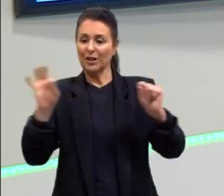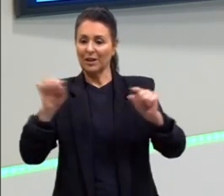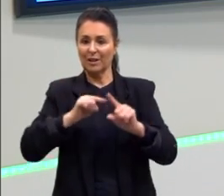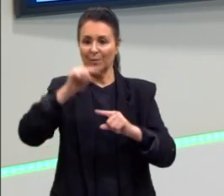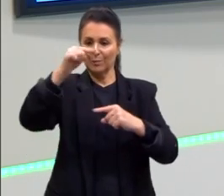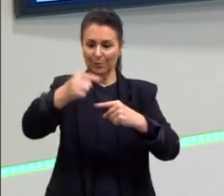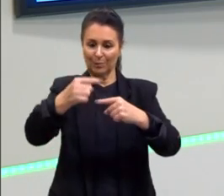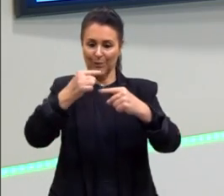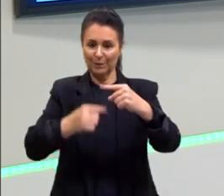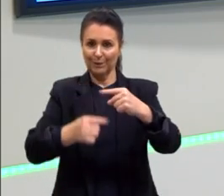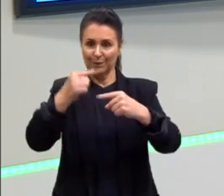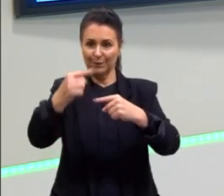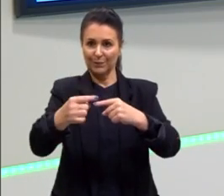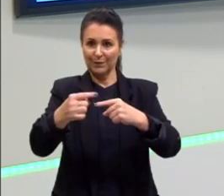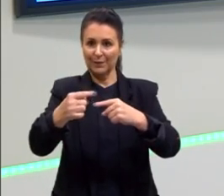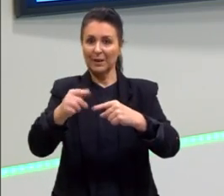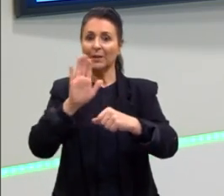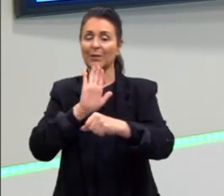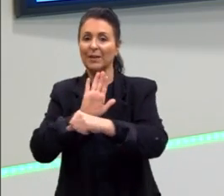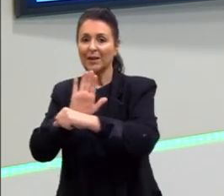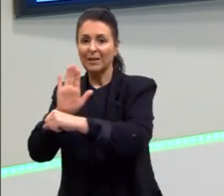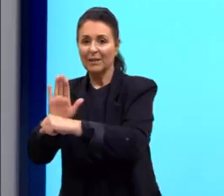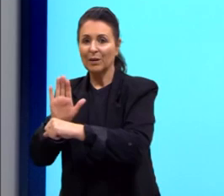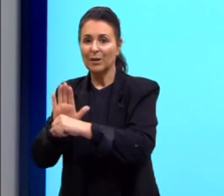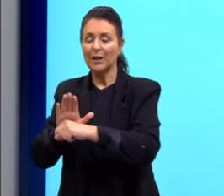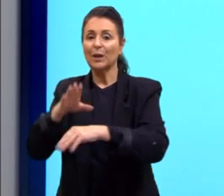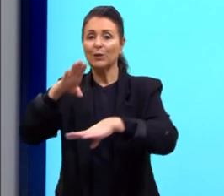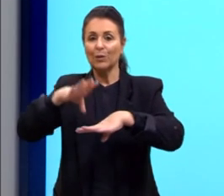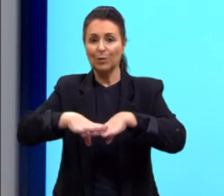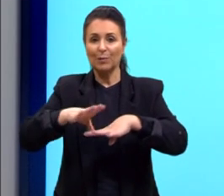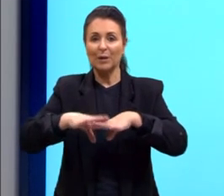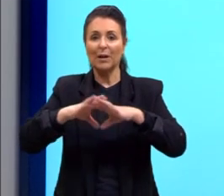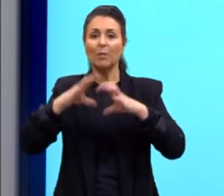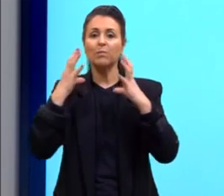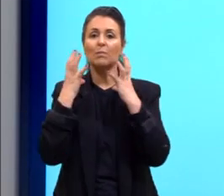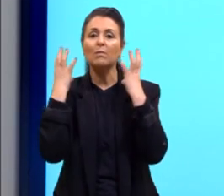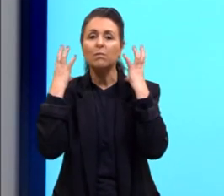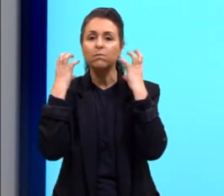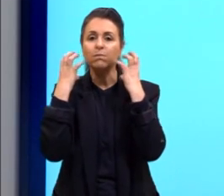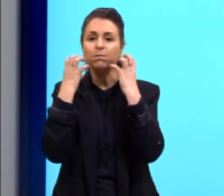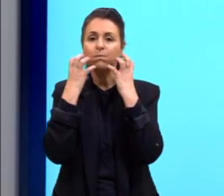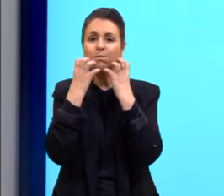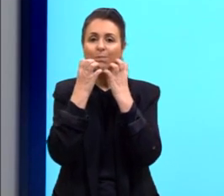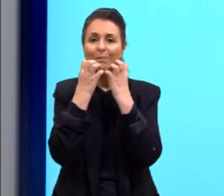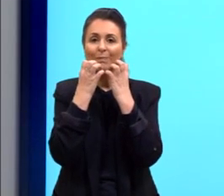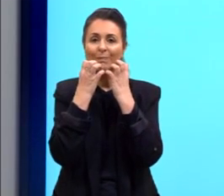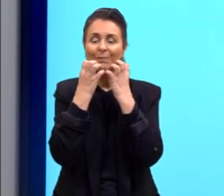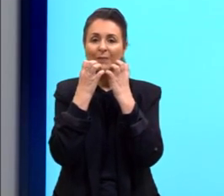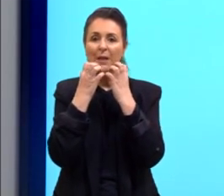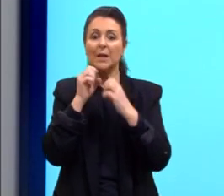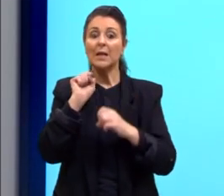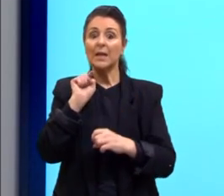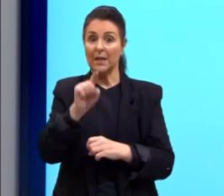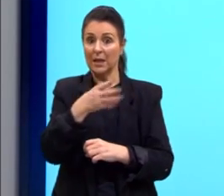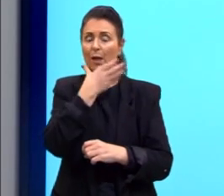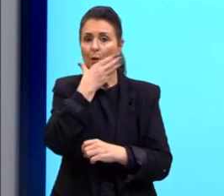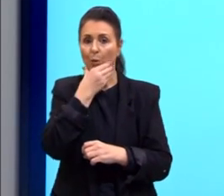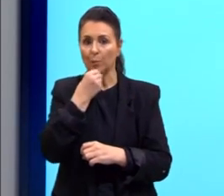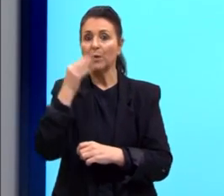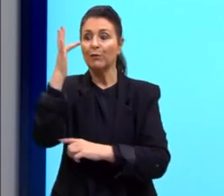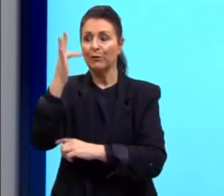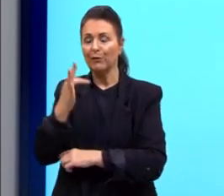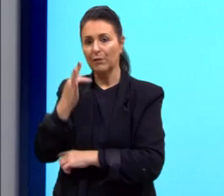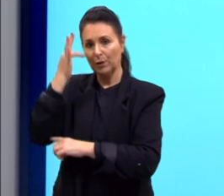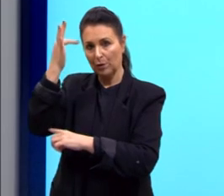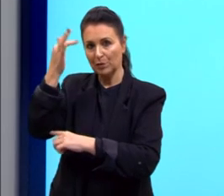então Aqui nós temos a contribuição do matemático Tales de Mileto ele foi um filósofo